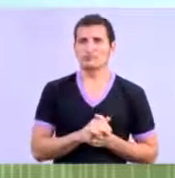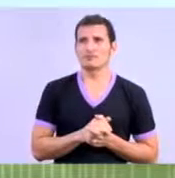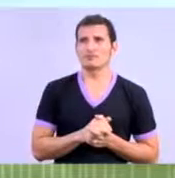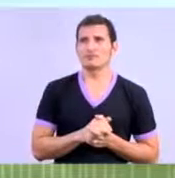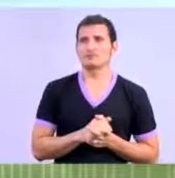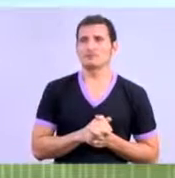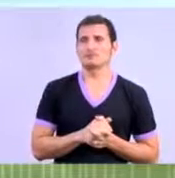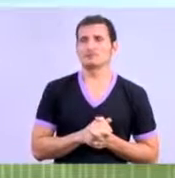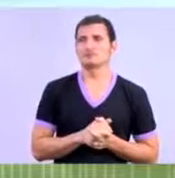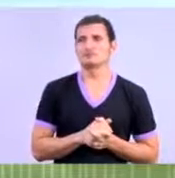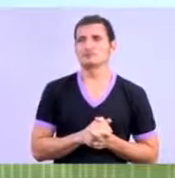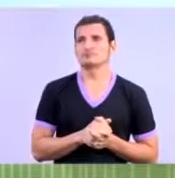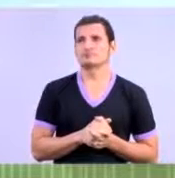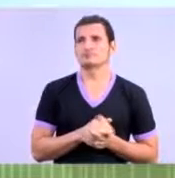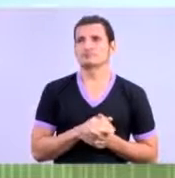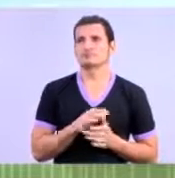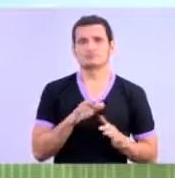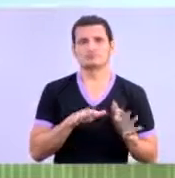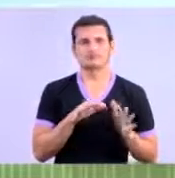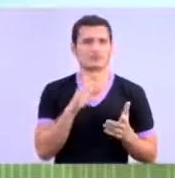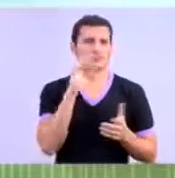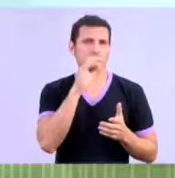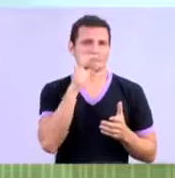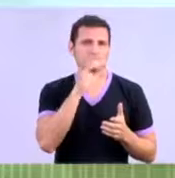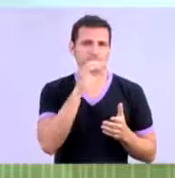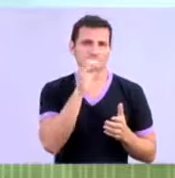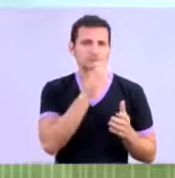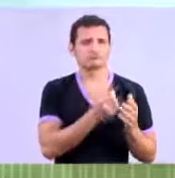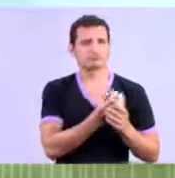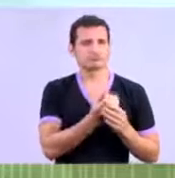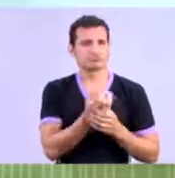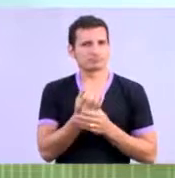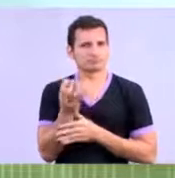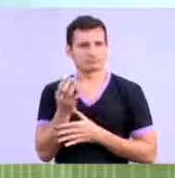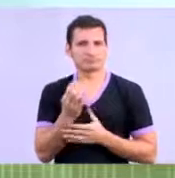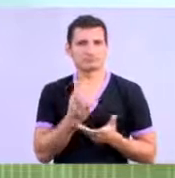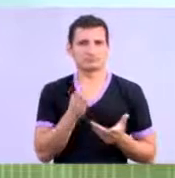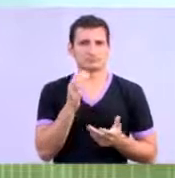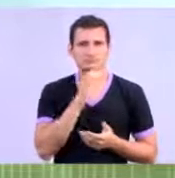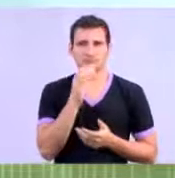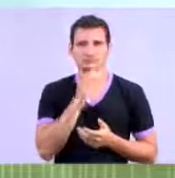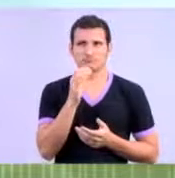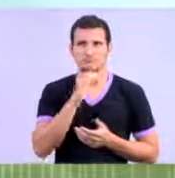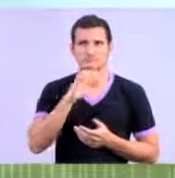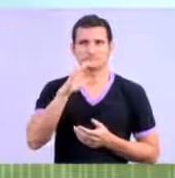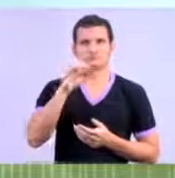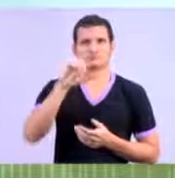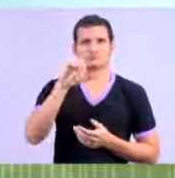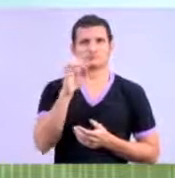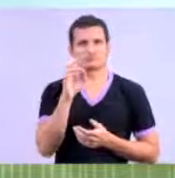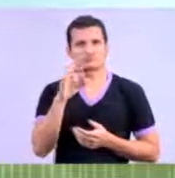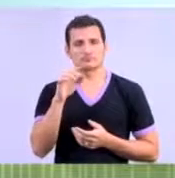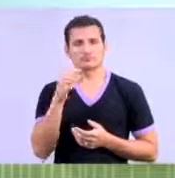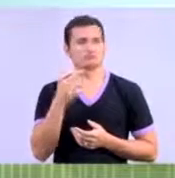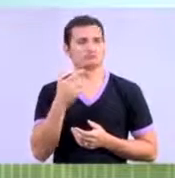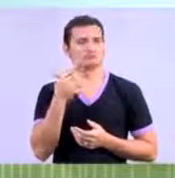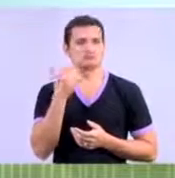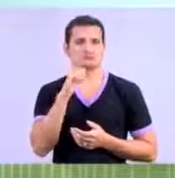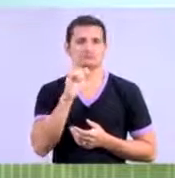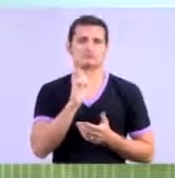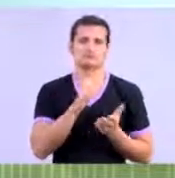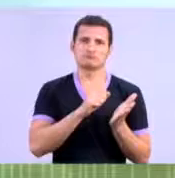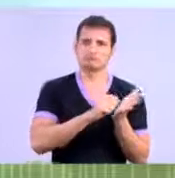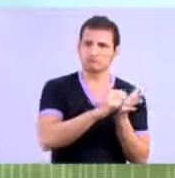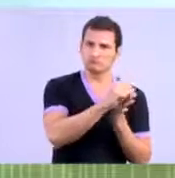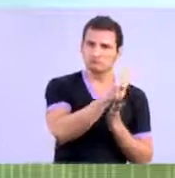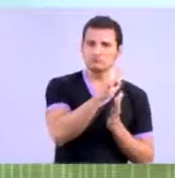vezes a demanda fica, os recursos estão sendo consumidos tão rapidamente, são definidos tão rapidamente, e o coletor não consegue ter essa chance de dar uma